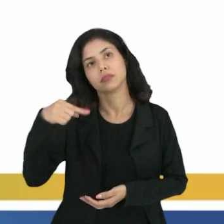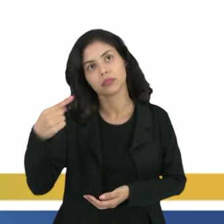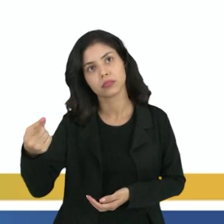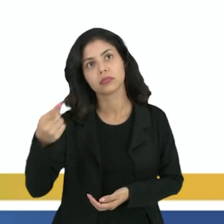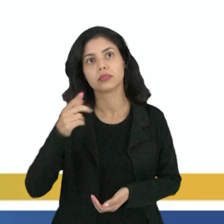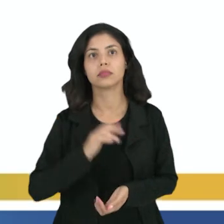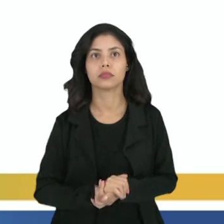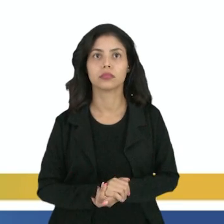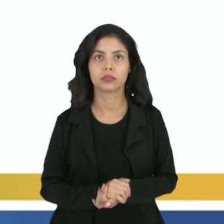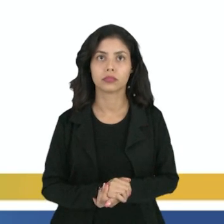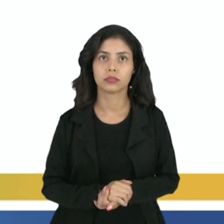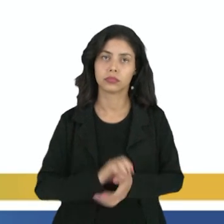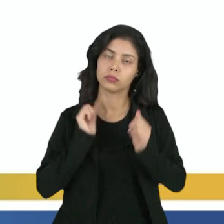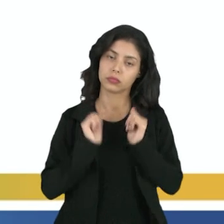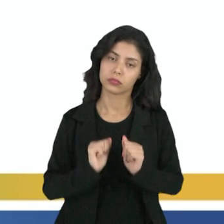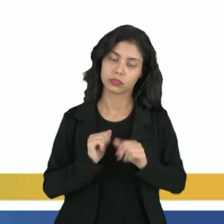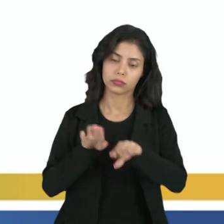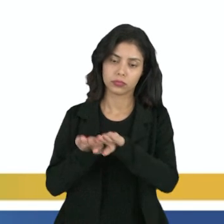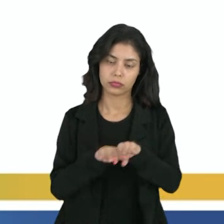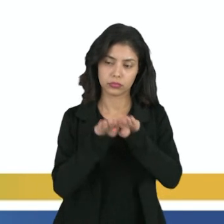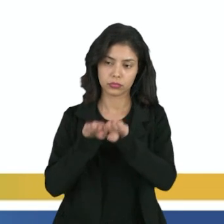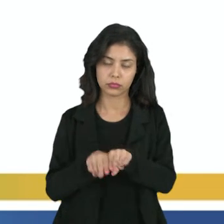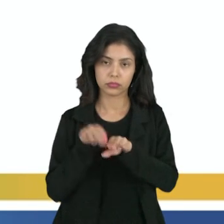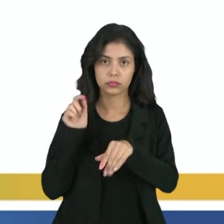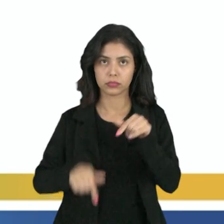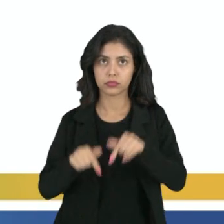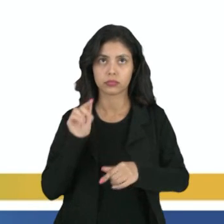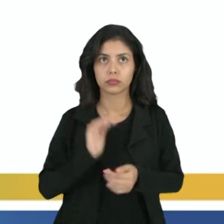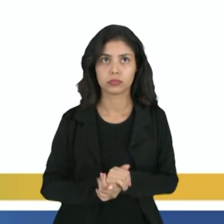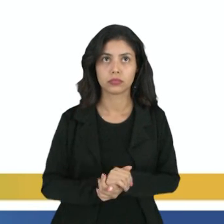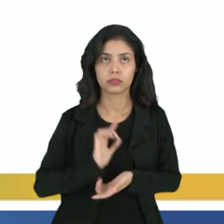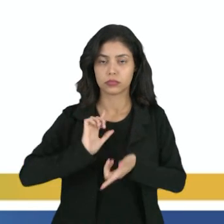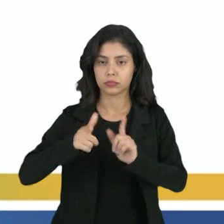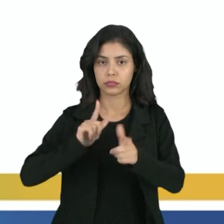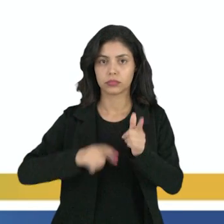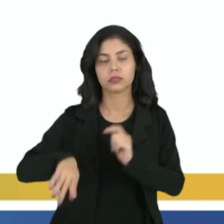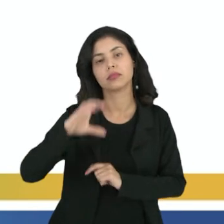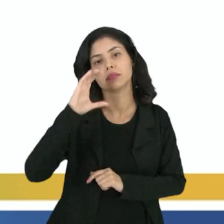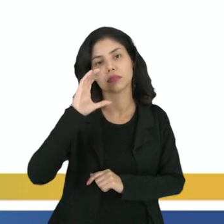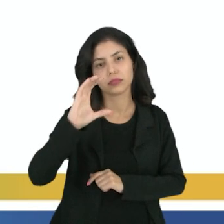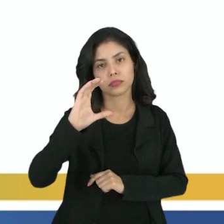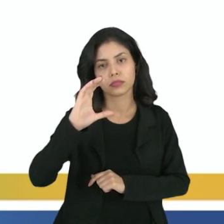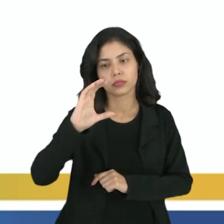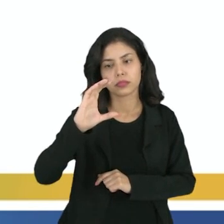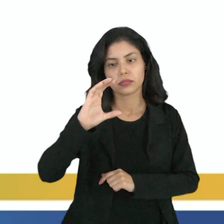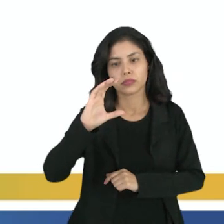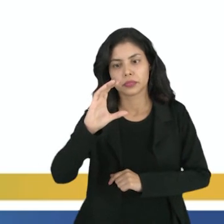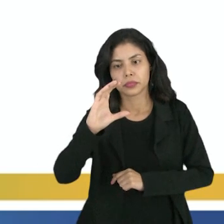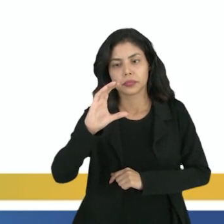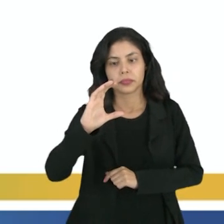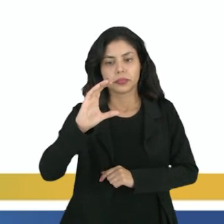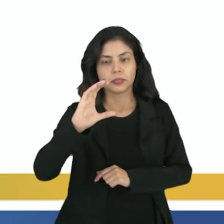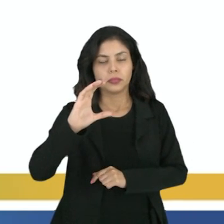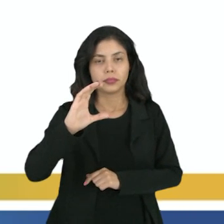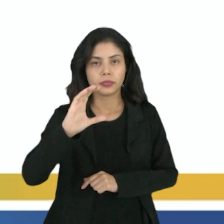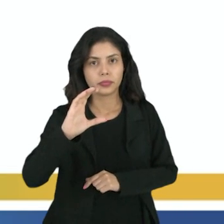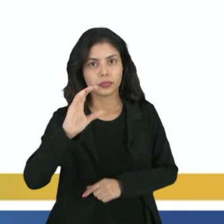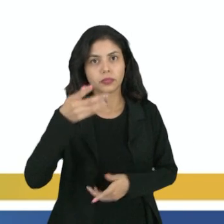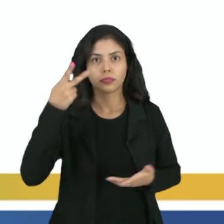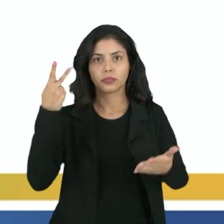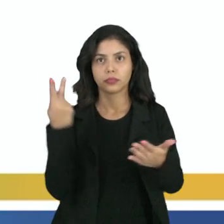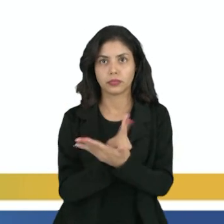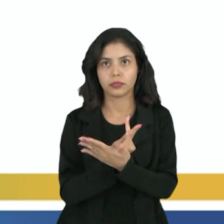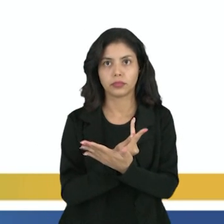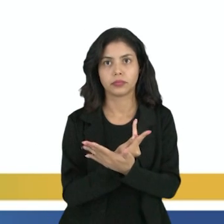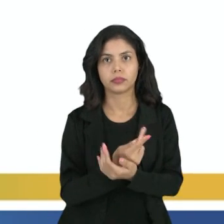inalteradas, depois que se atinja o equilíbrio químico. Então, a gente vai observar que na alternativa C é a que